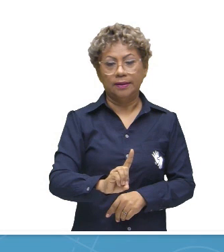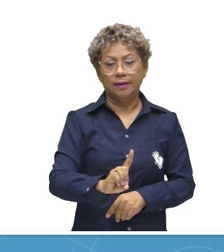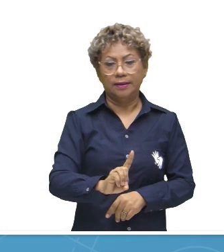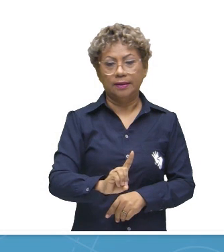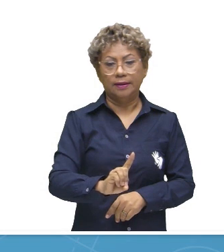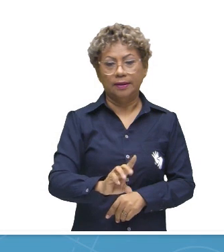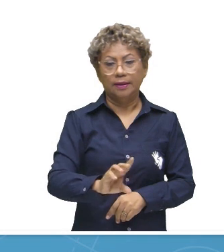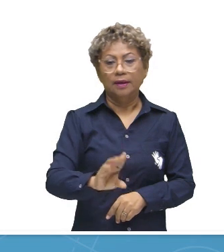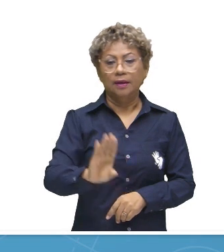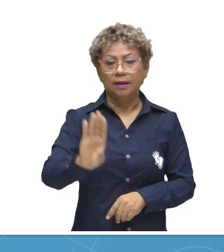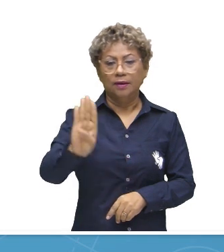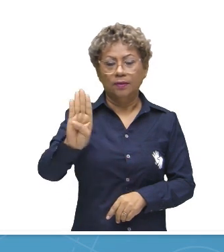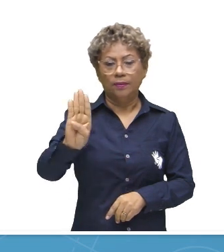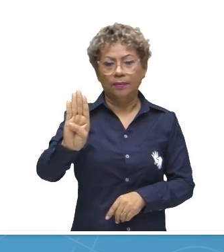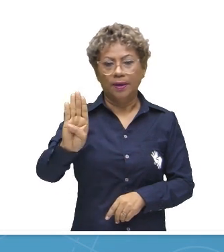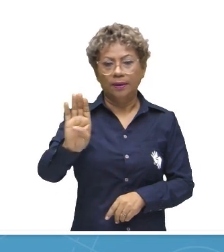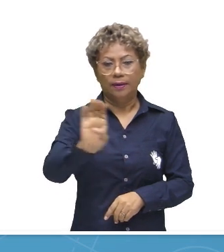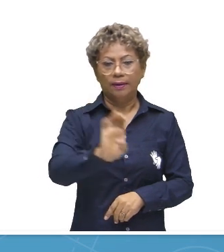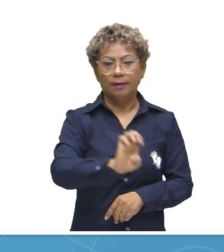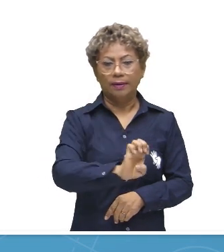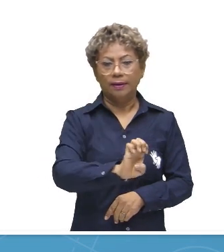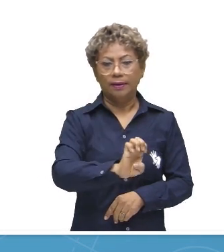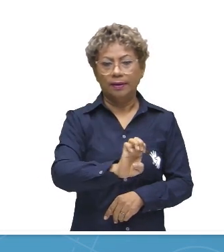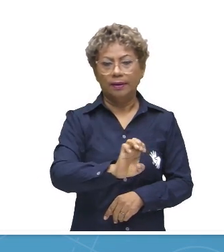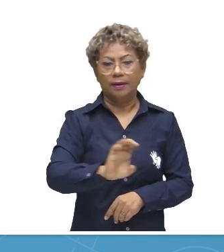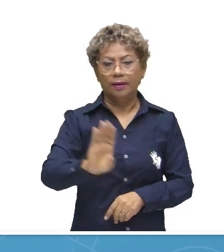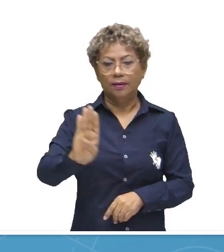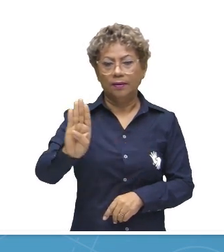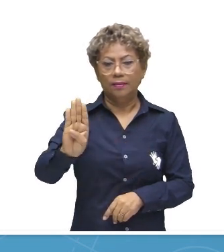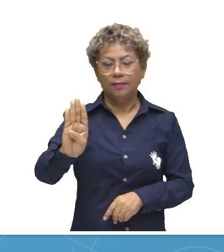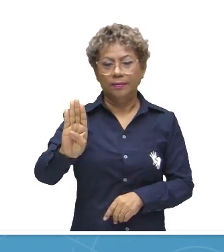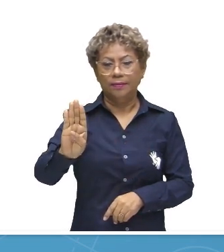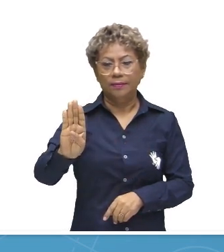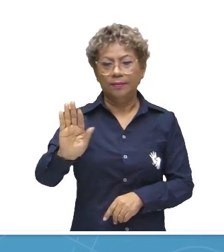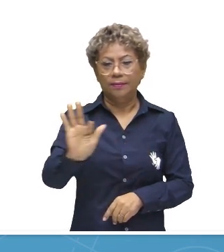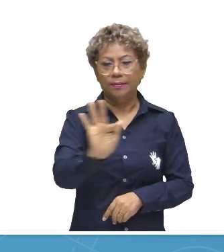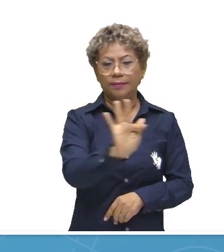BE, BF.